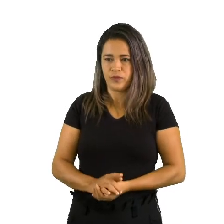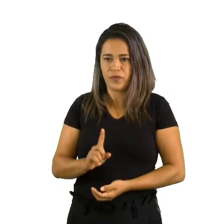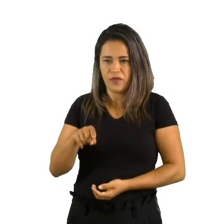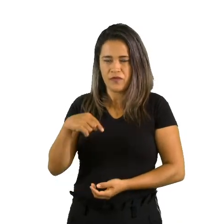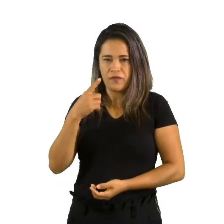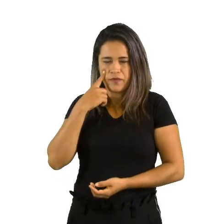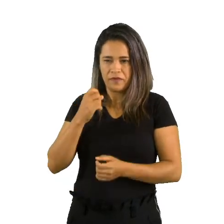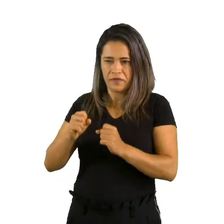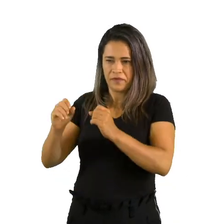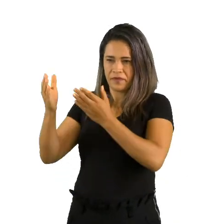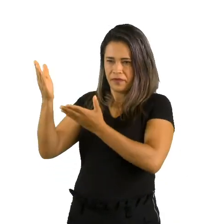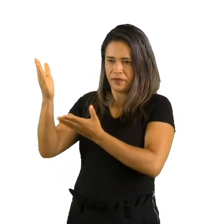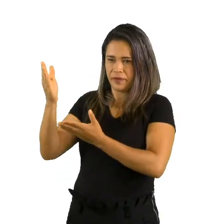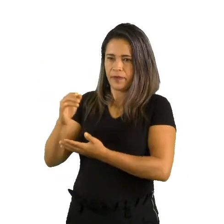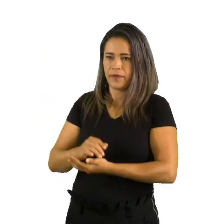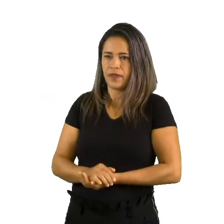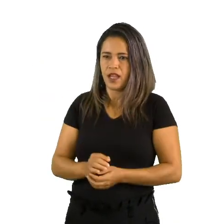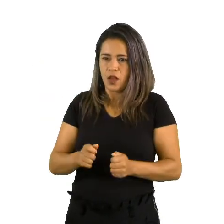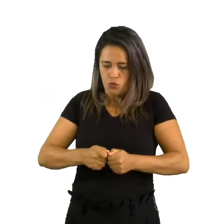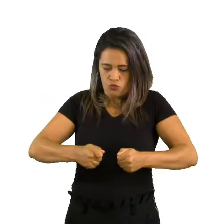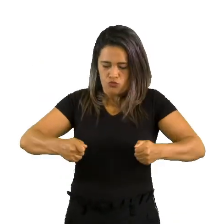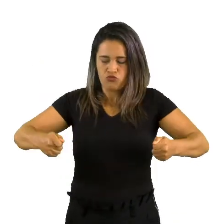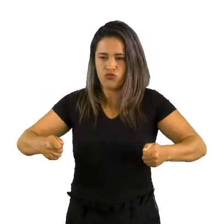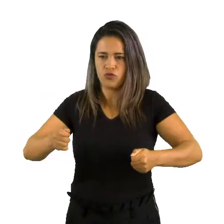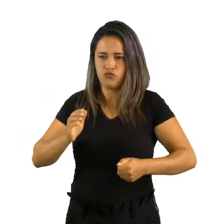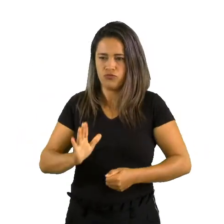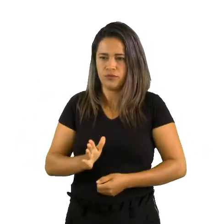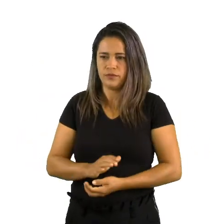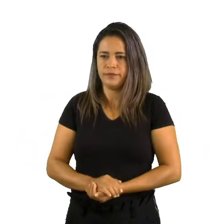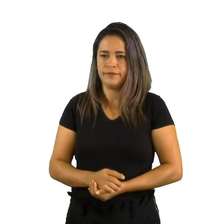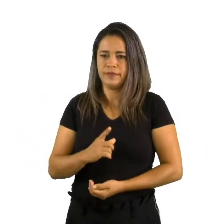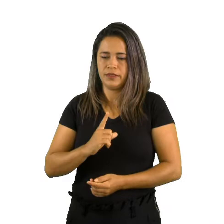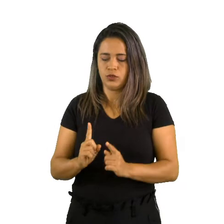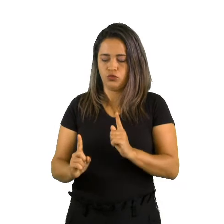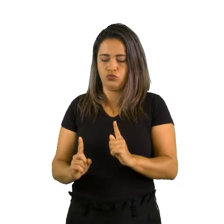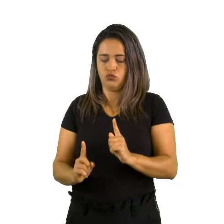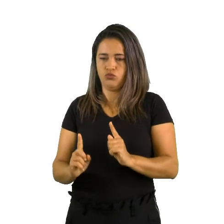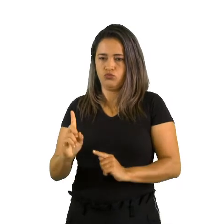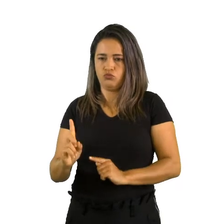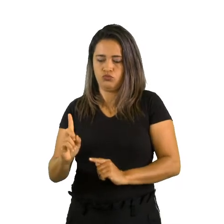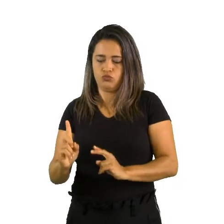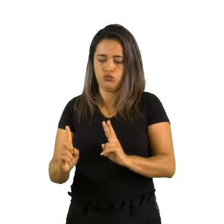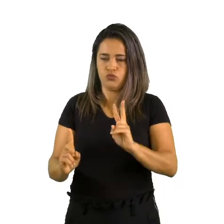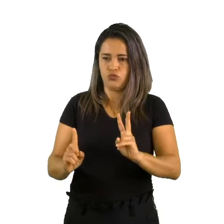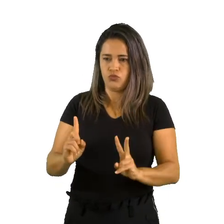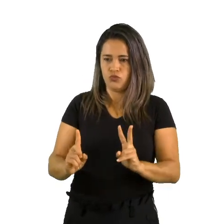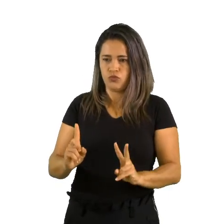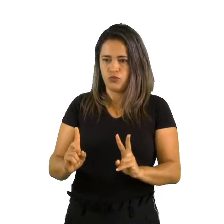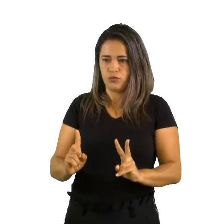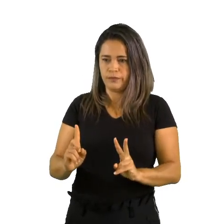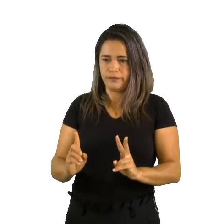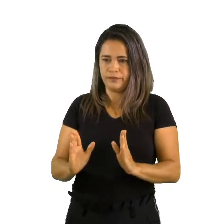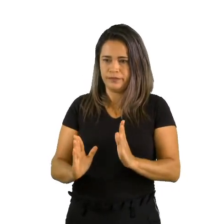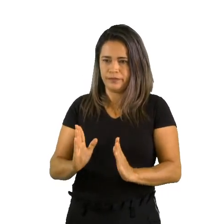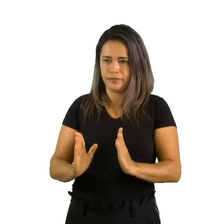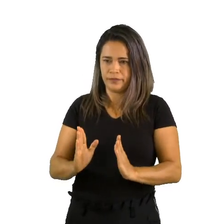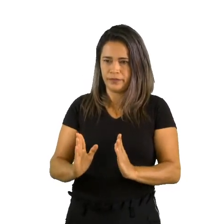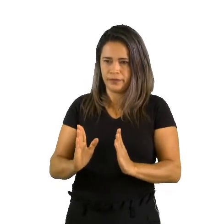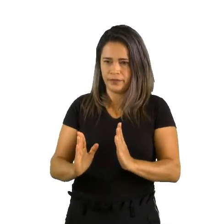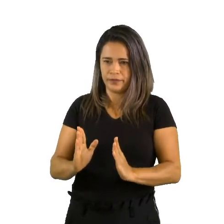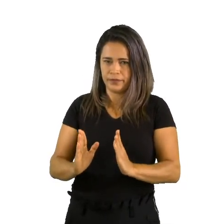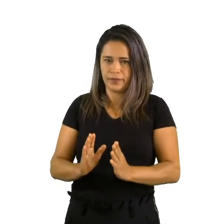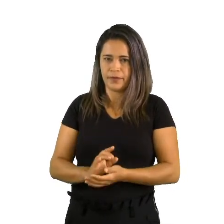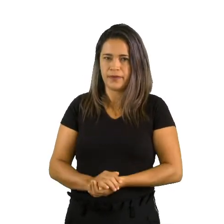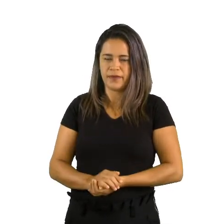você ver que eu puxei a régua. Bom, entre o 1 e o 2, essa partezinha que eu